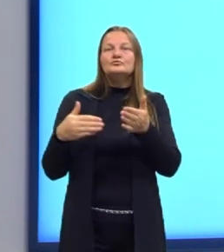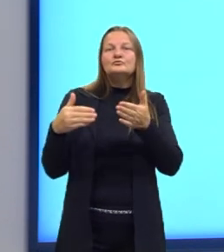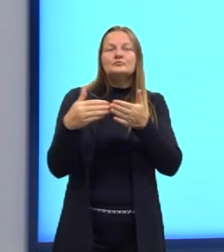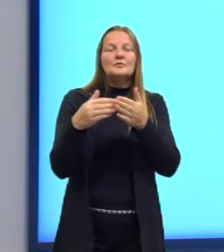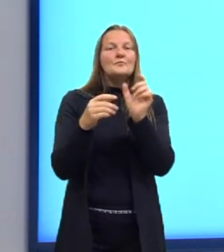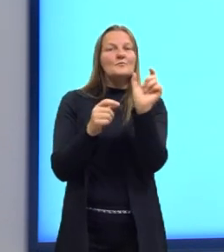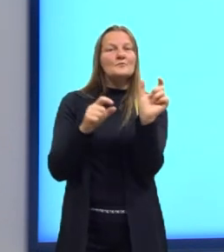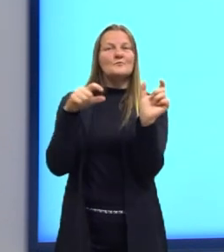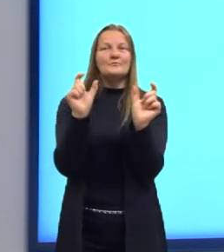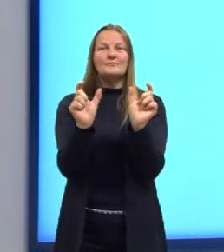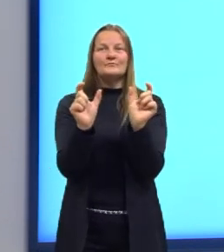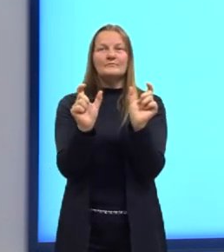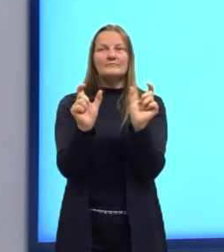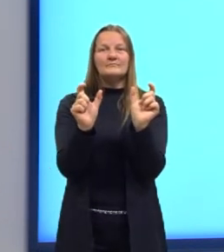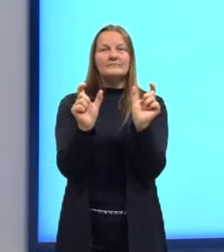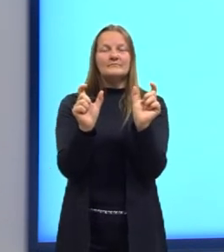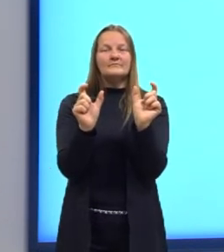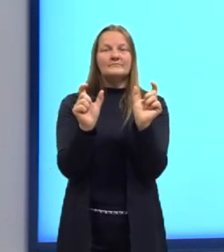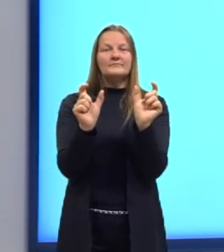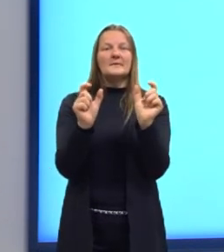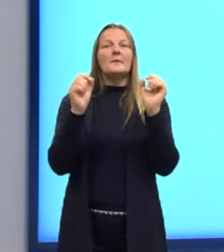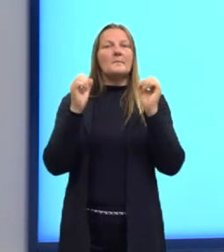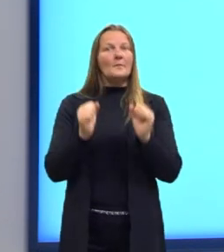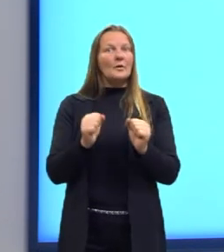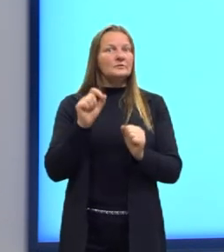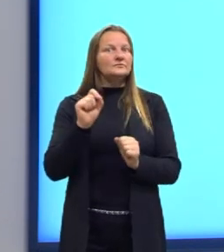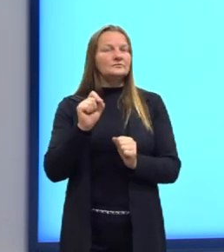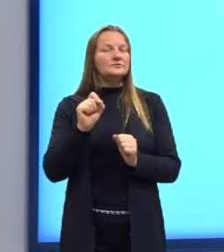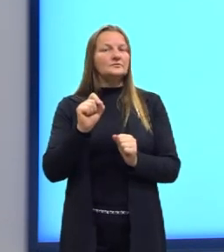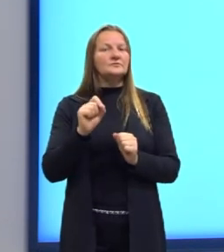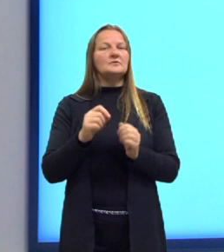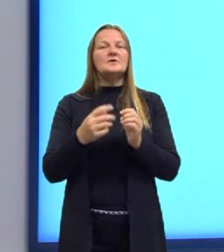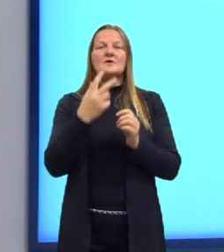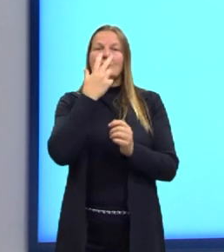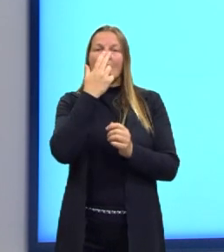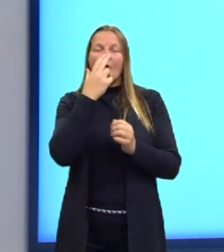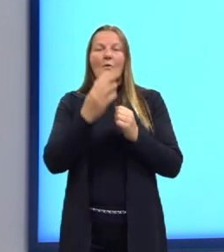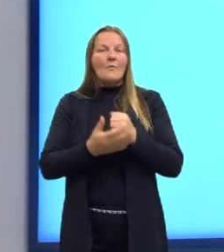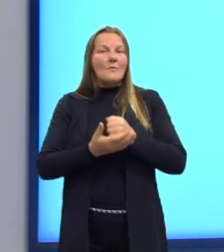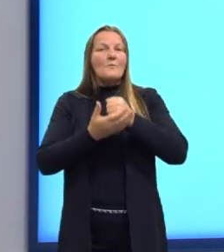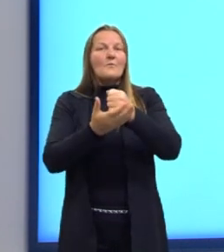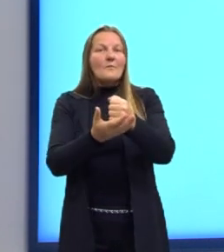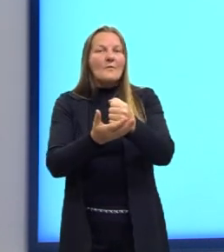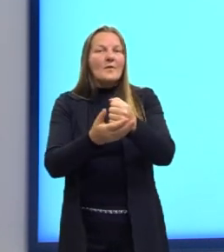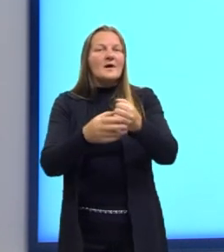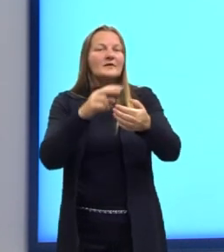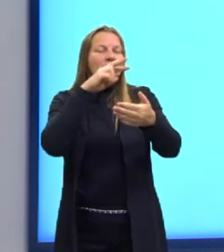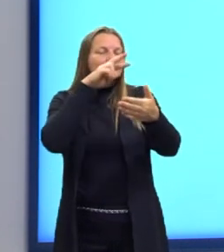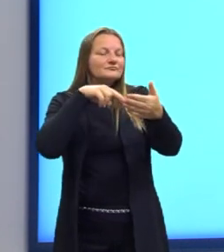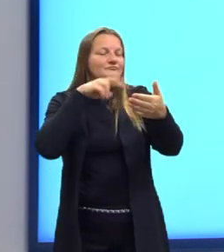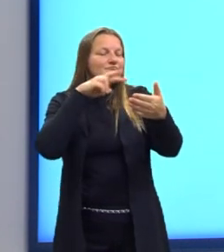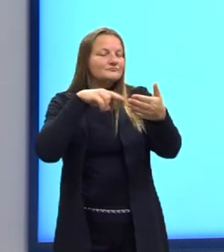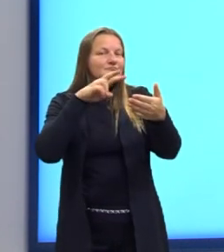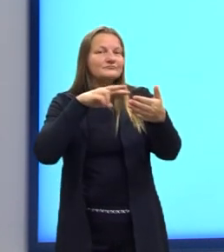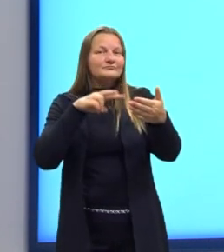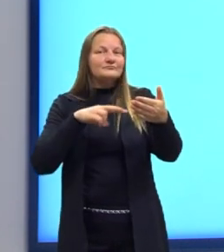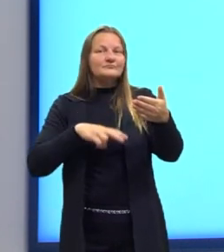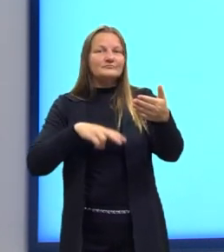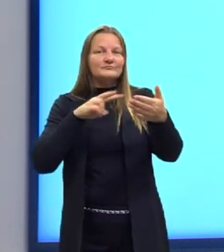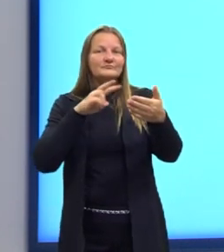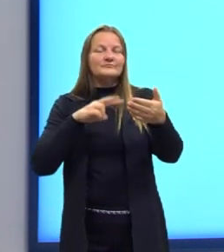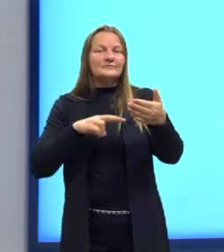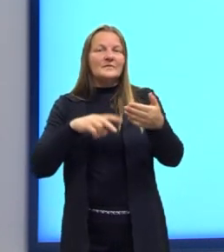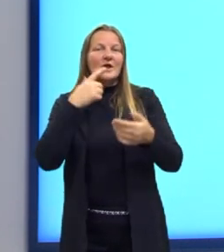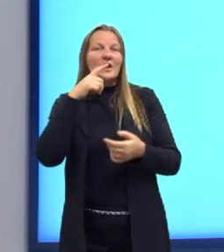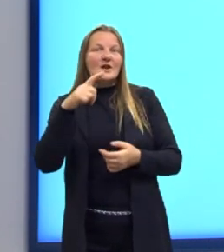vocábulos combinados eles podem a auxiliar ajudar os alunos no